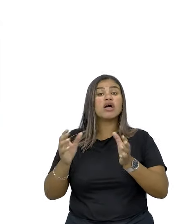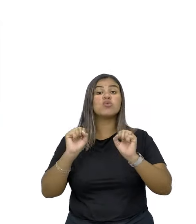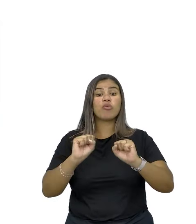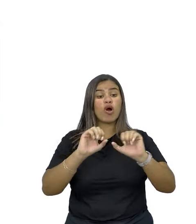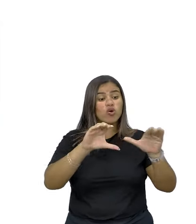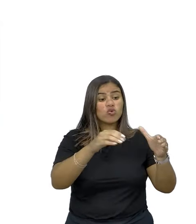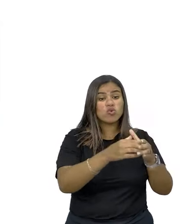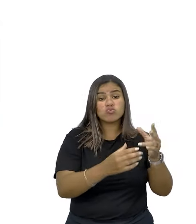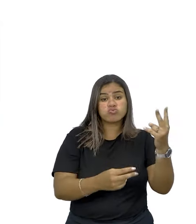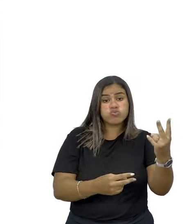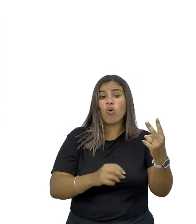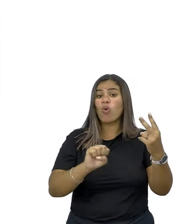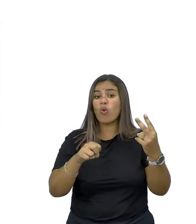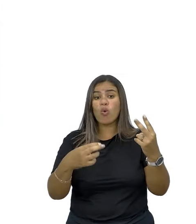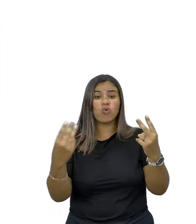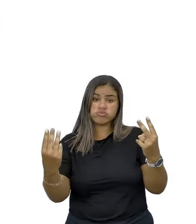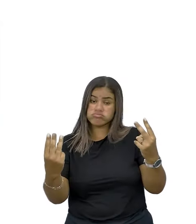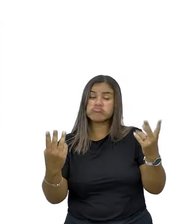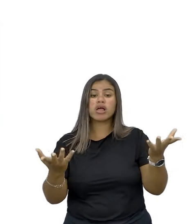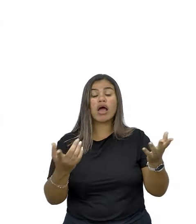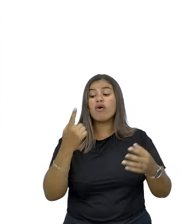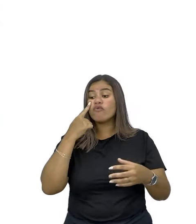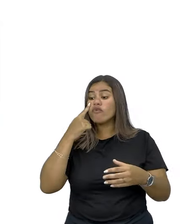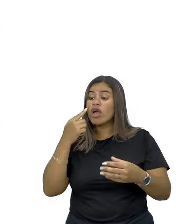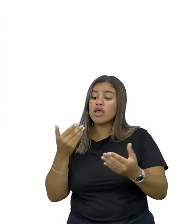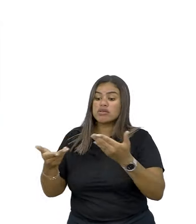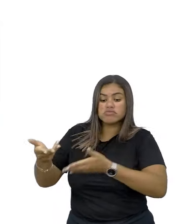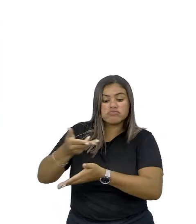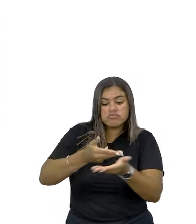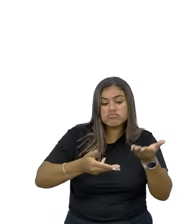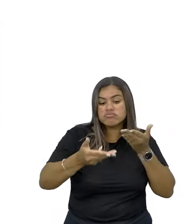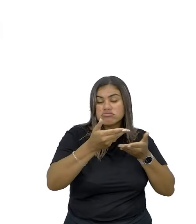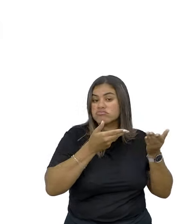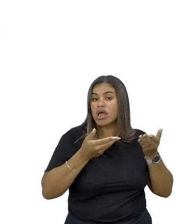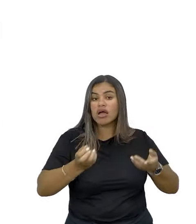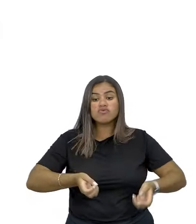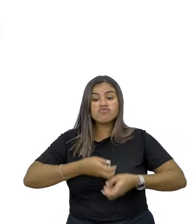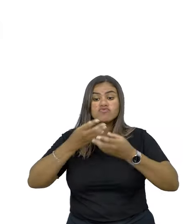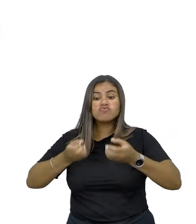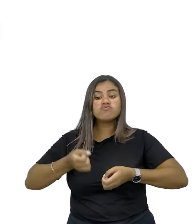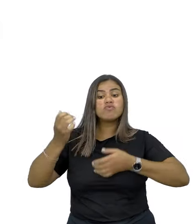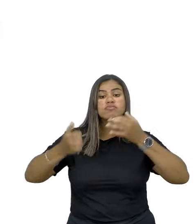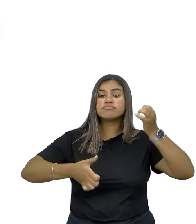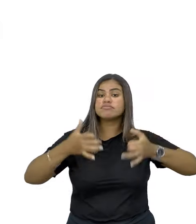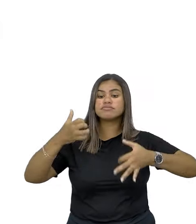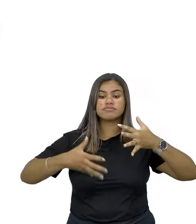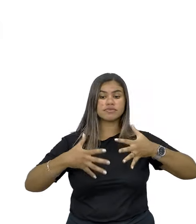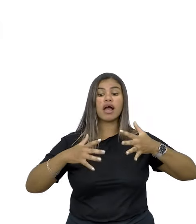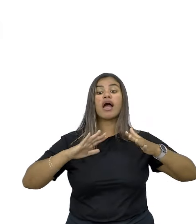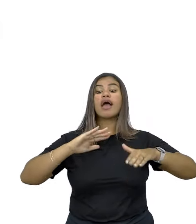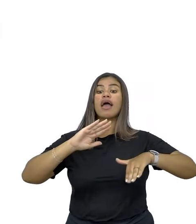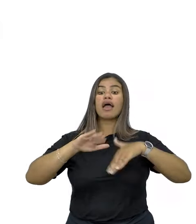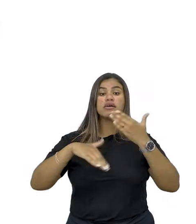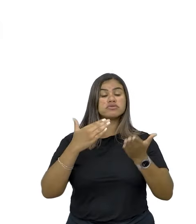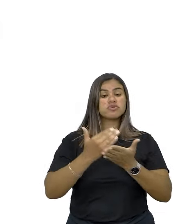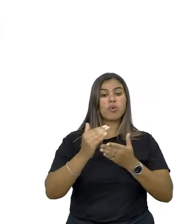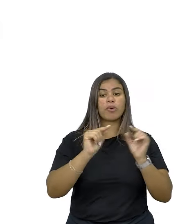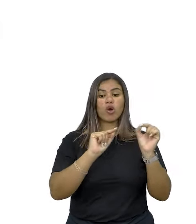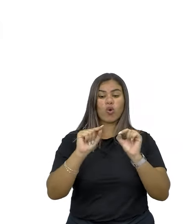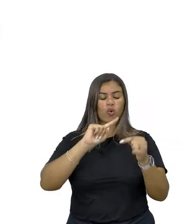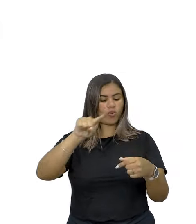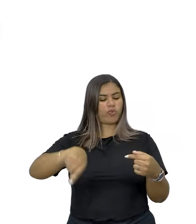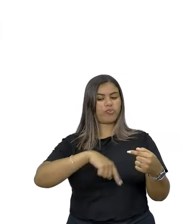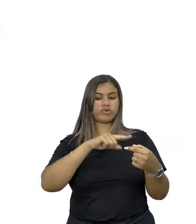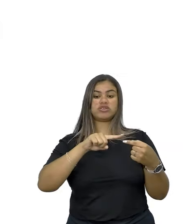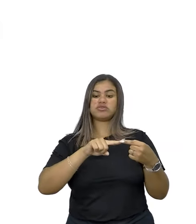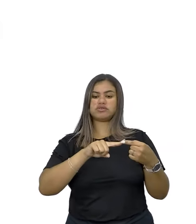os estudantes, veja se os alunos estão dialogando, troque informações com eles. E aí eu vou começar o quê? Qual é o objetivo, né? O